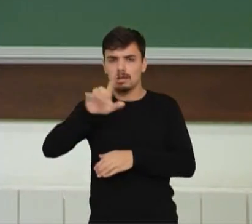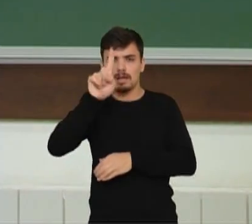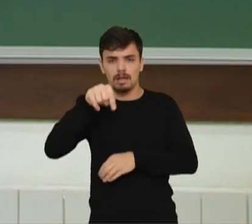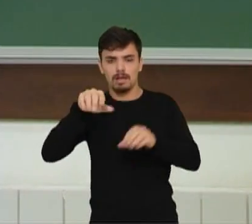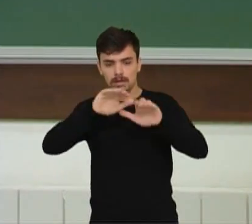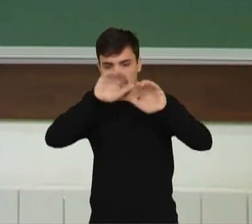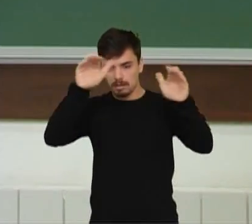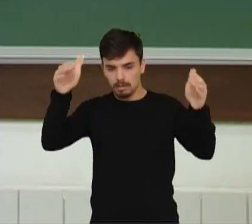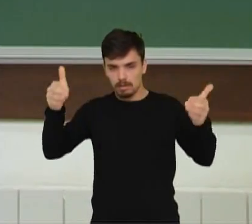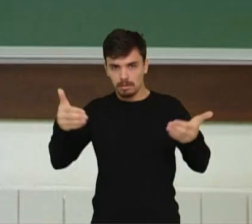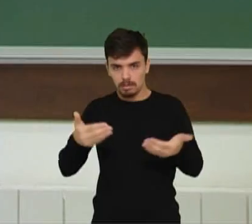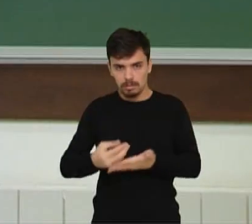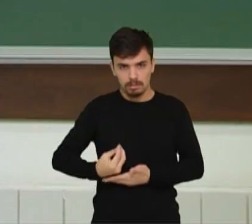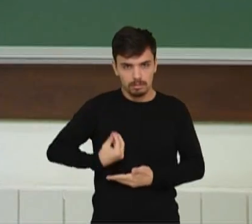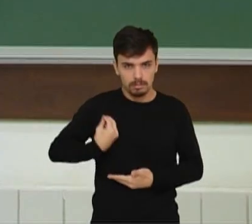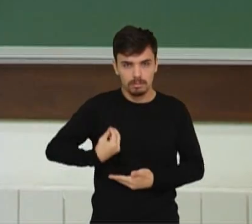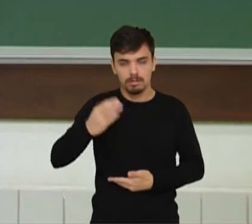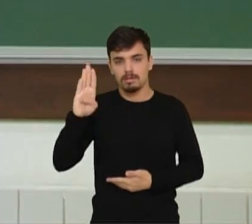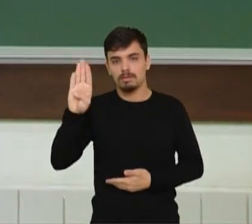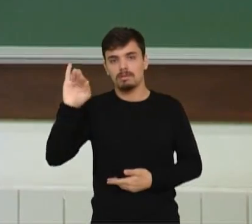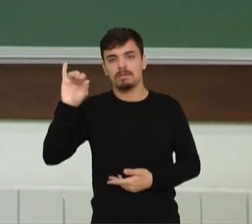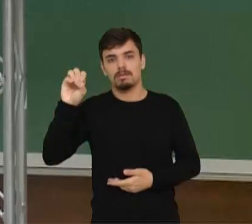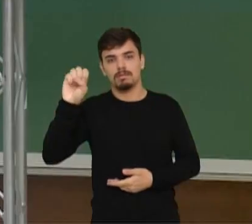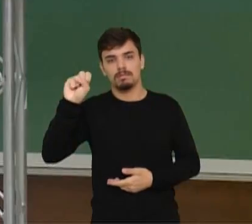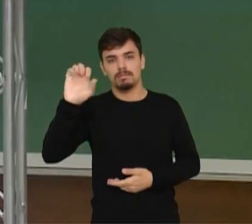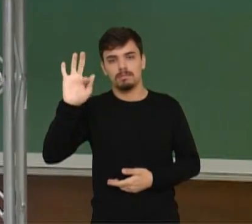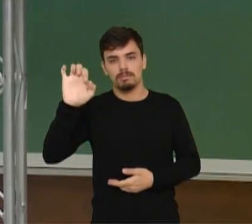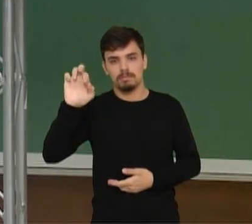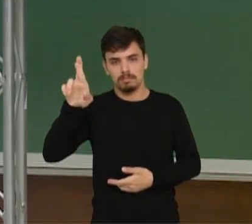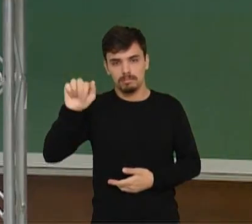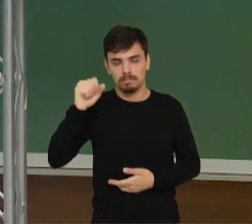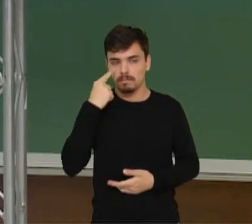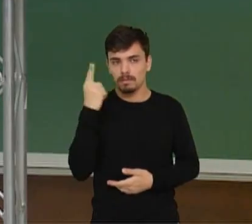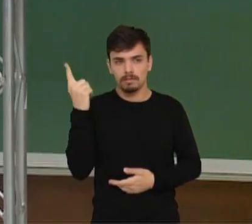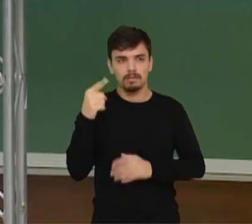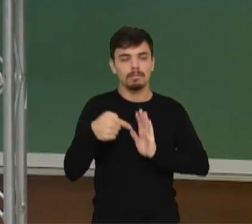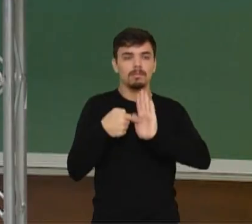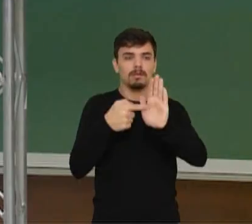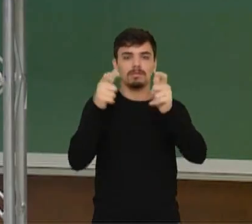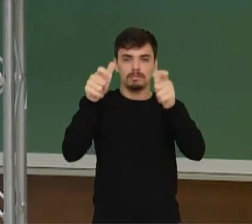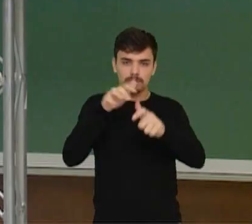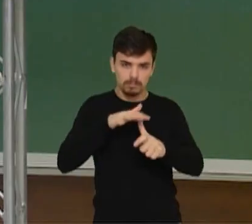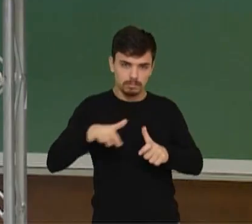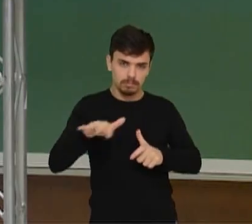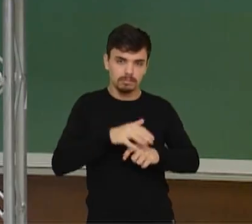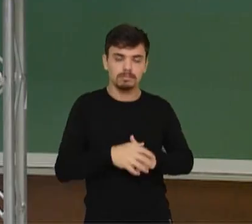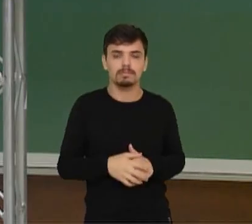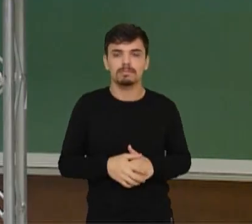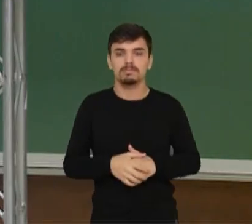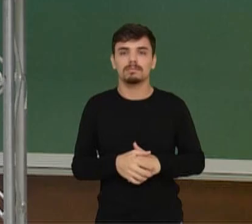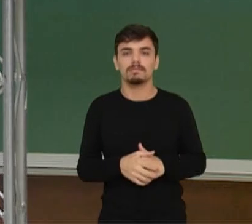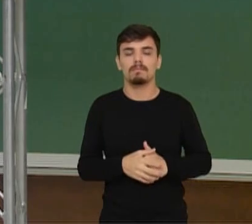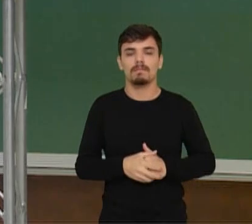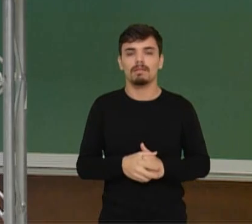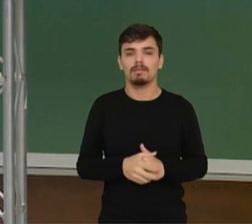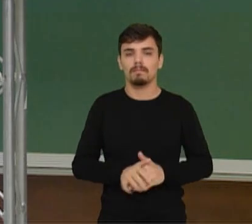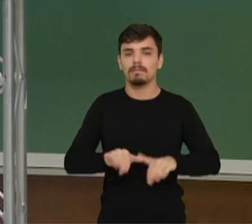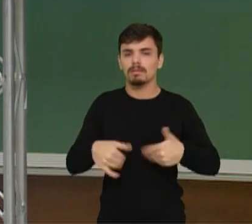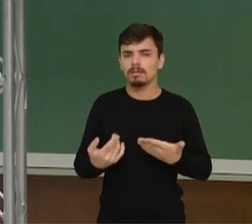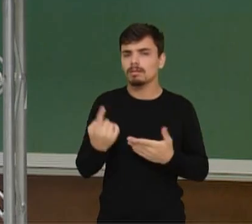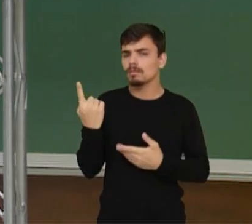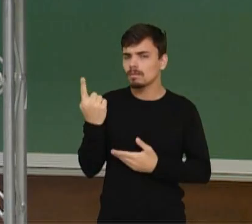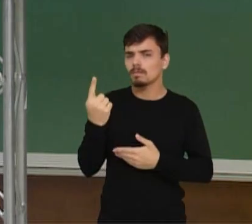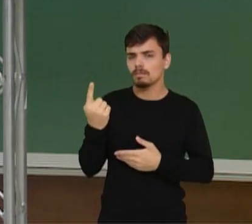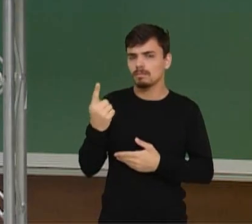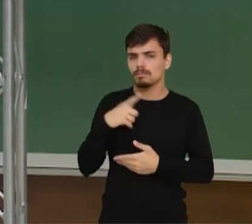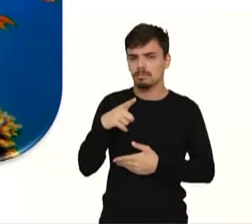biosfera, tá? Olha só então, esse slide aqui está mostrando para vocês um ambiente, né? Um ecossistema. Aqui então, esse ecossistema,